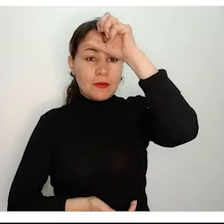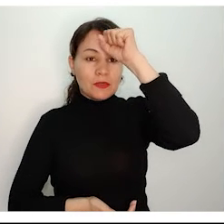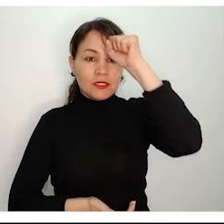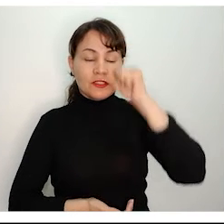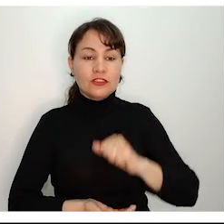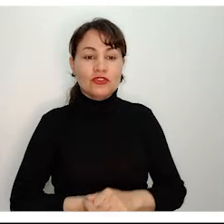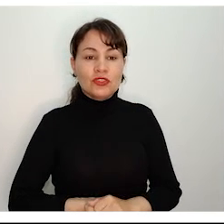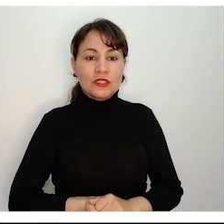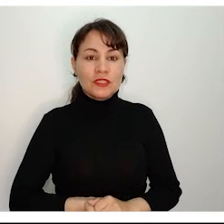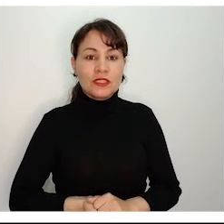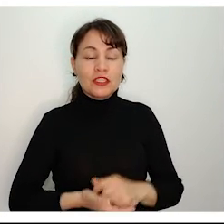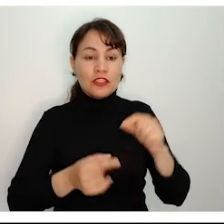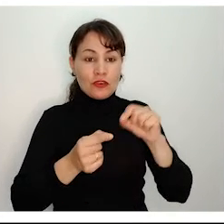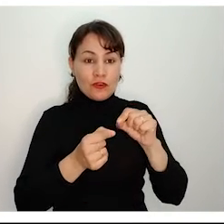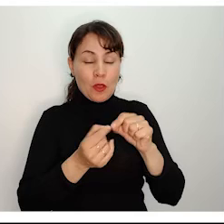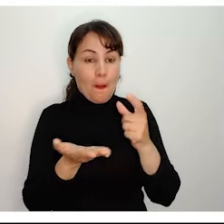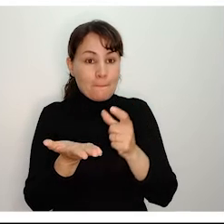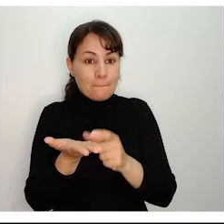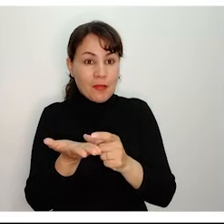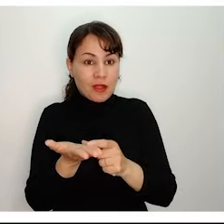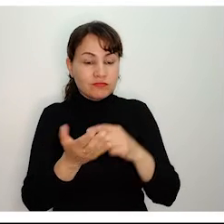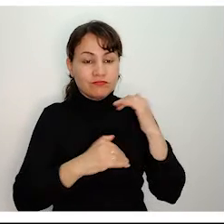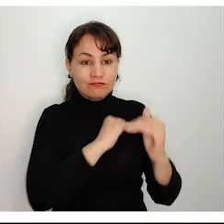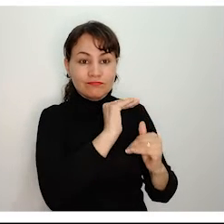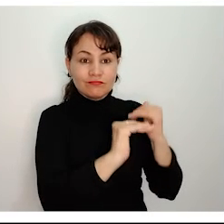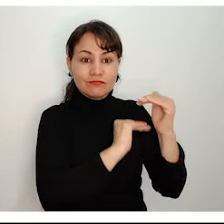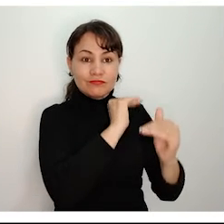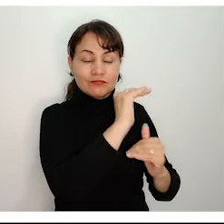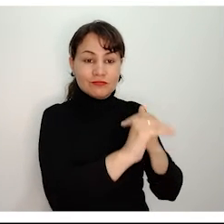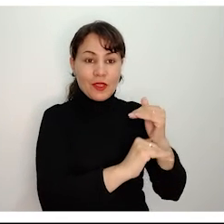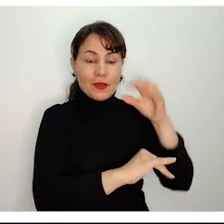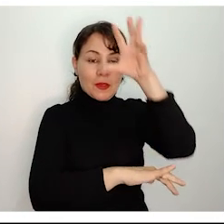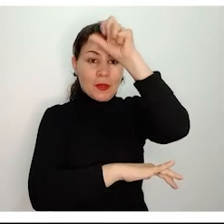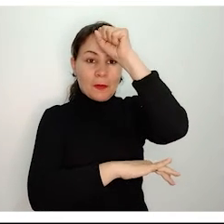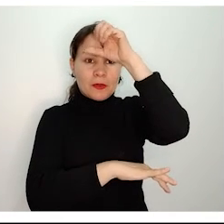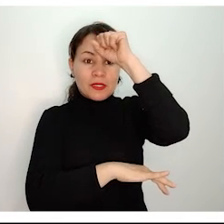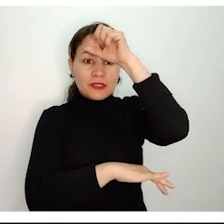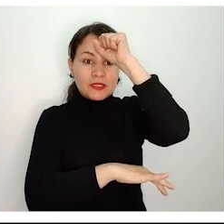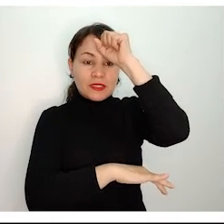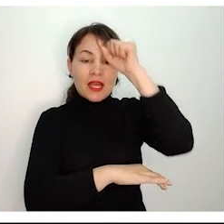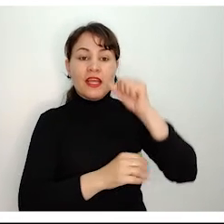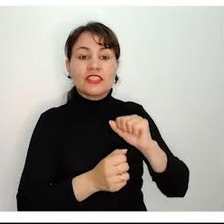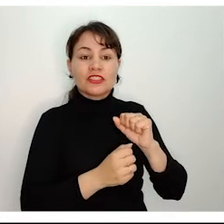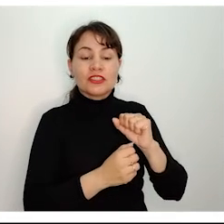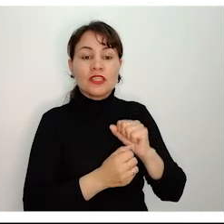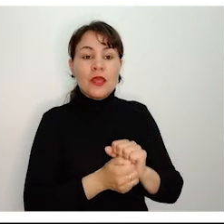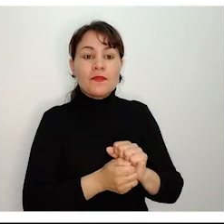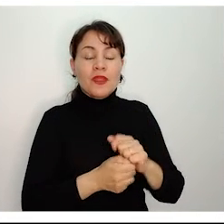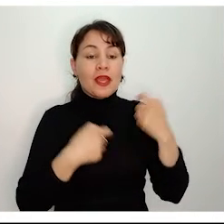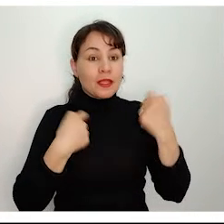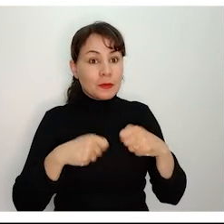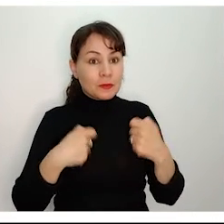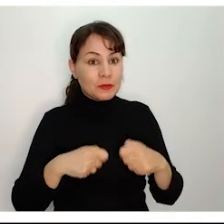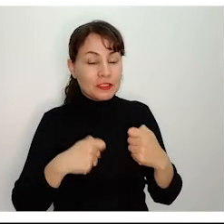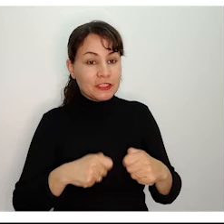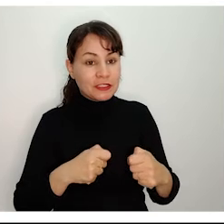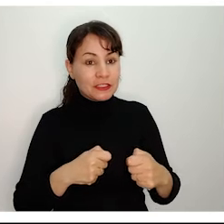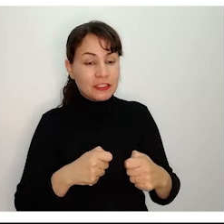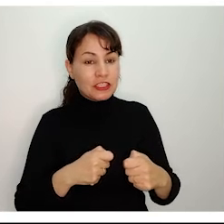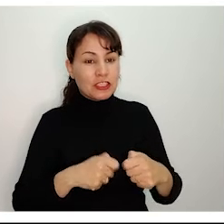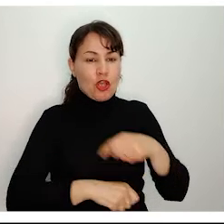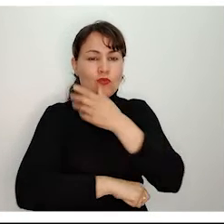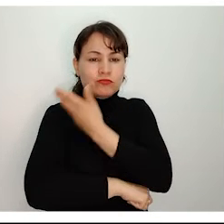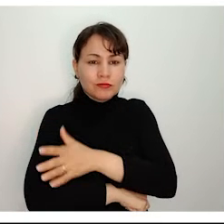E a aprendizagem, ela faz parte do desenvolvimento e a aprendizagem, ela